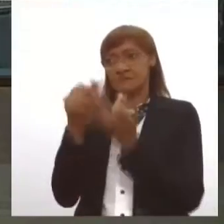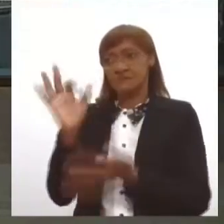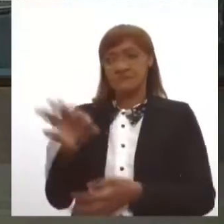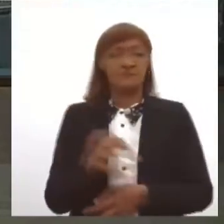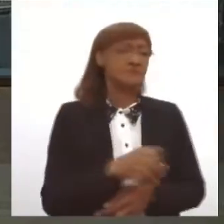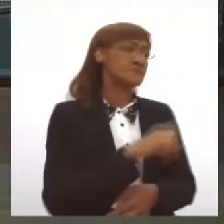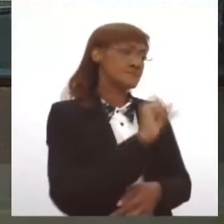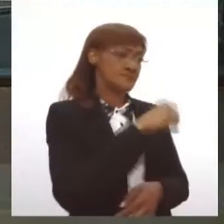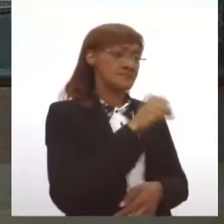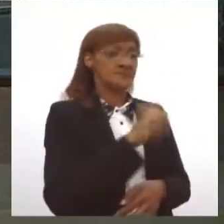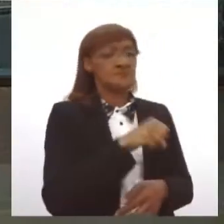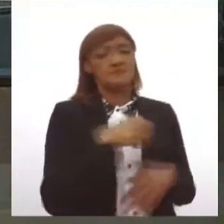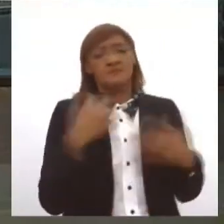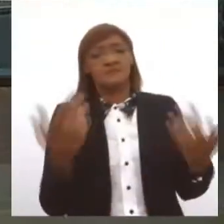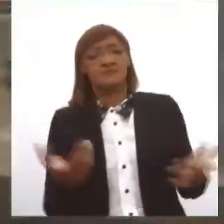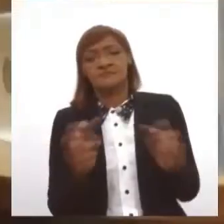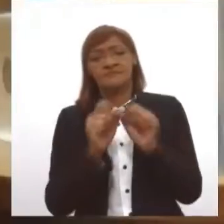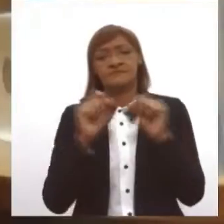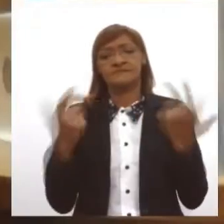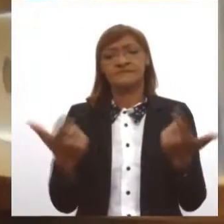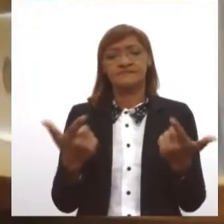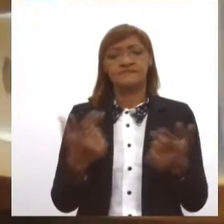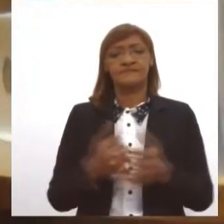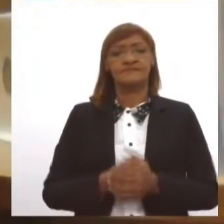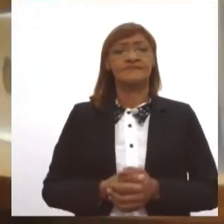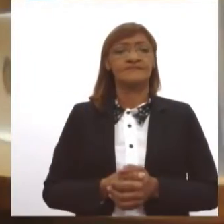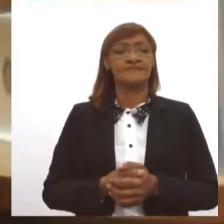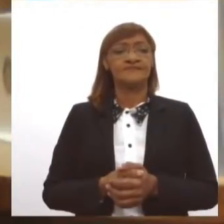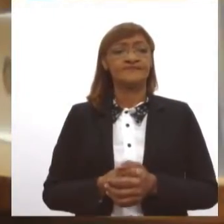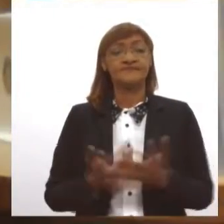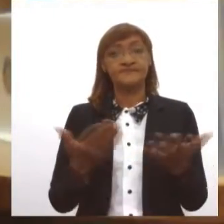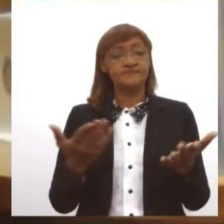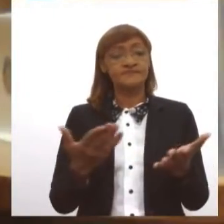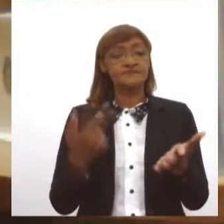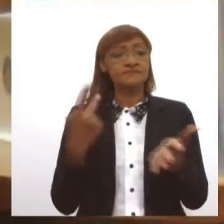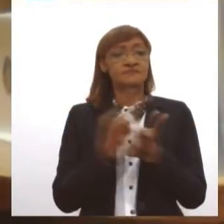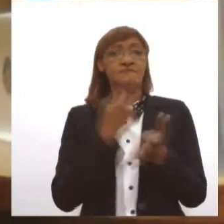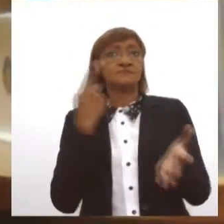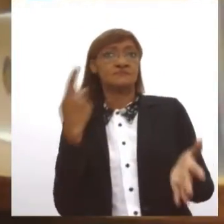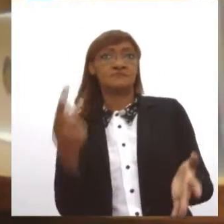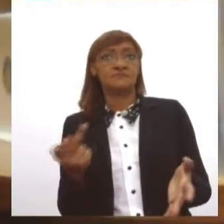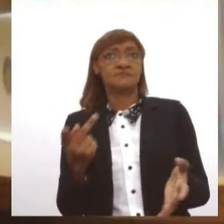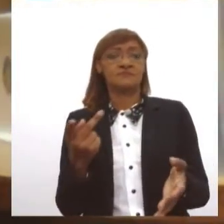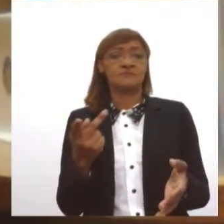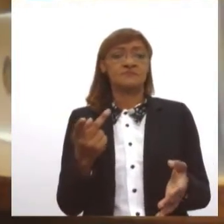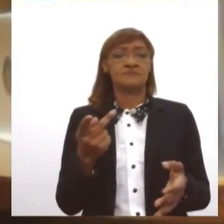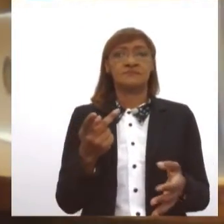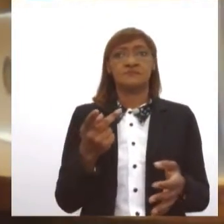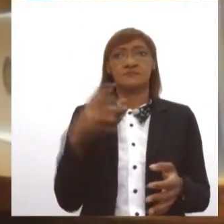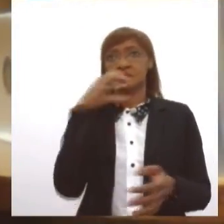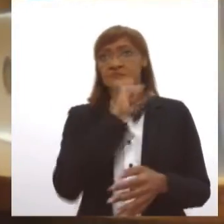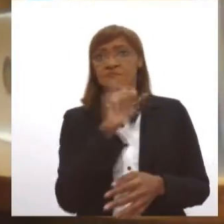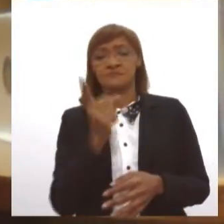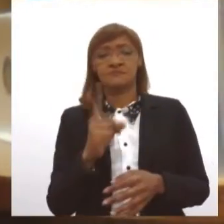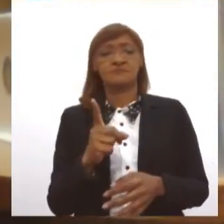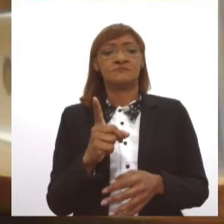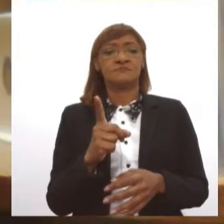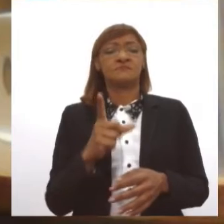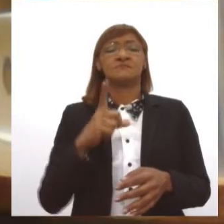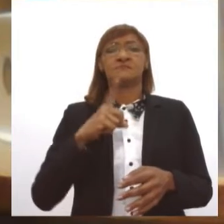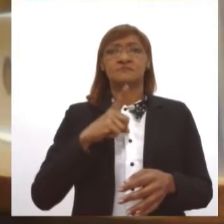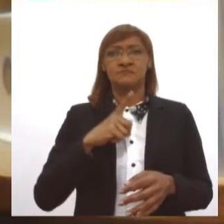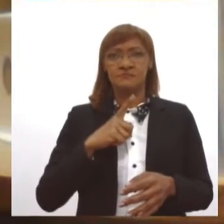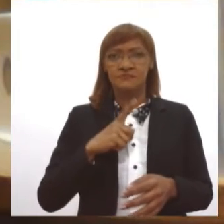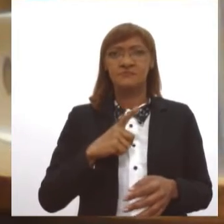Exatamente. Claro que esse processo não aconteceu por acaso, exigiu muita técnica,